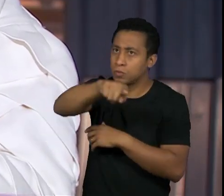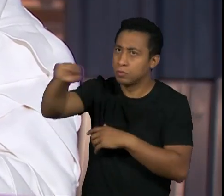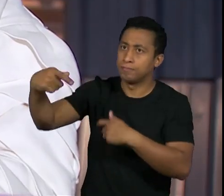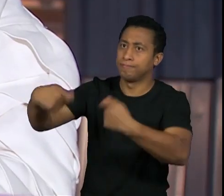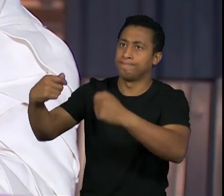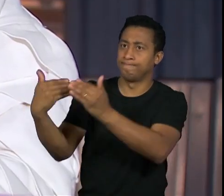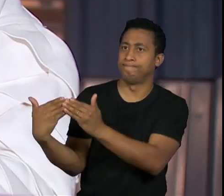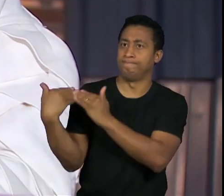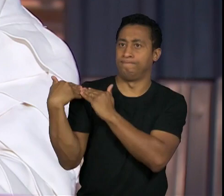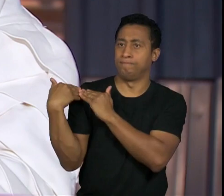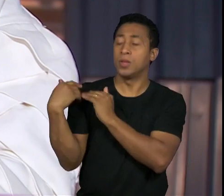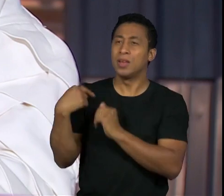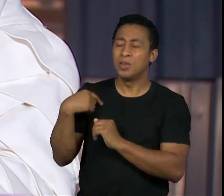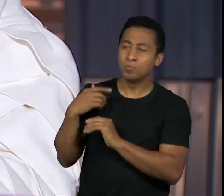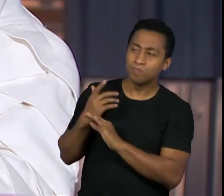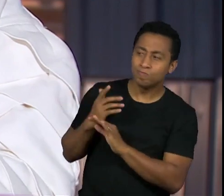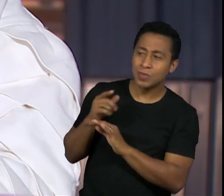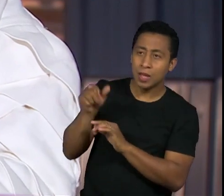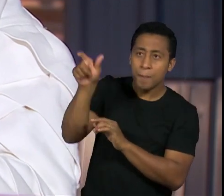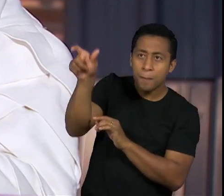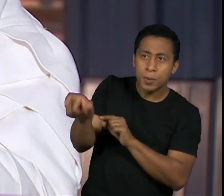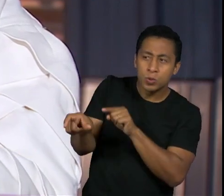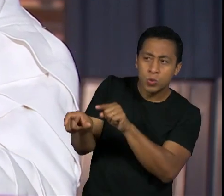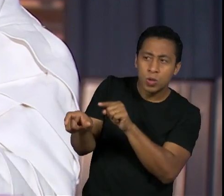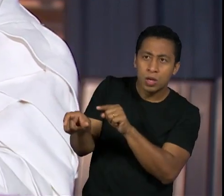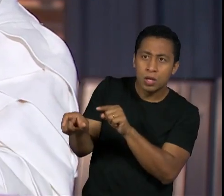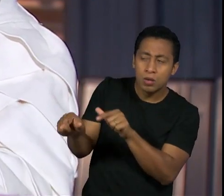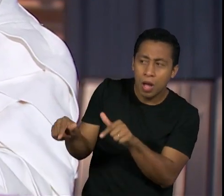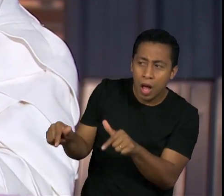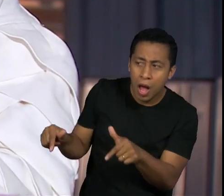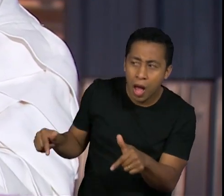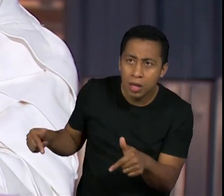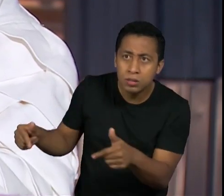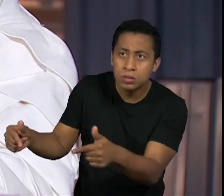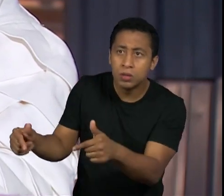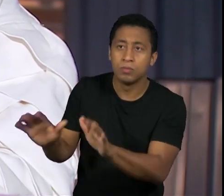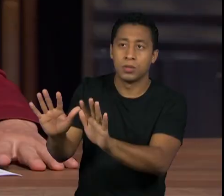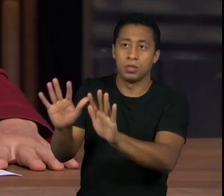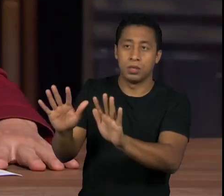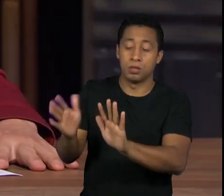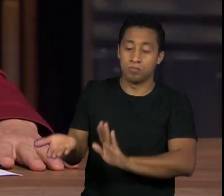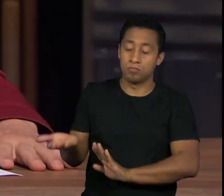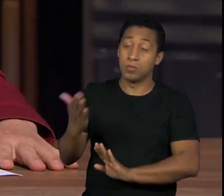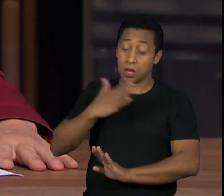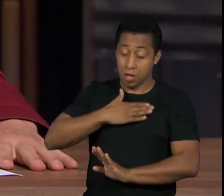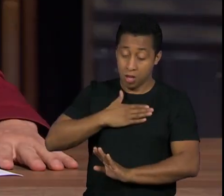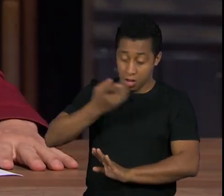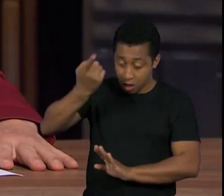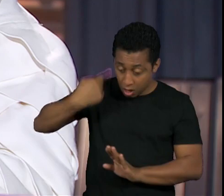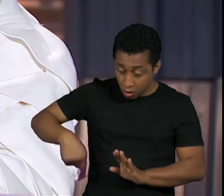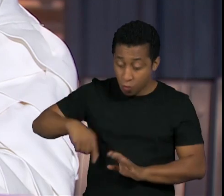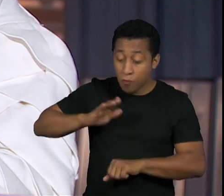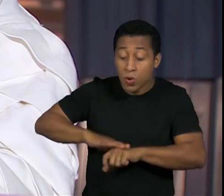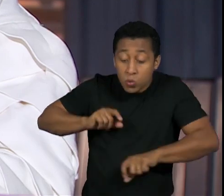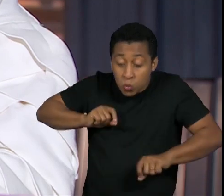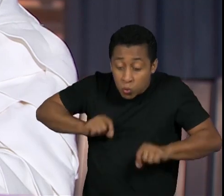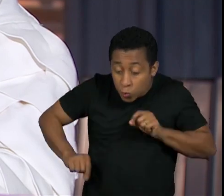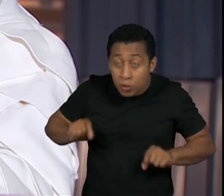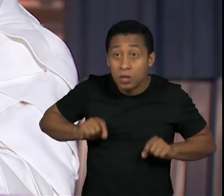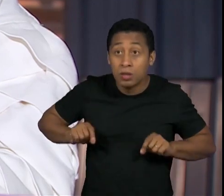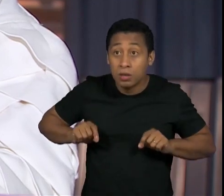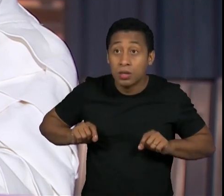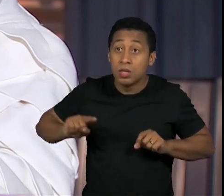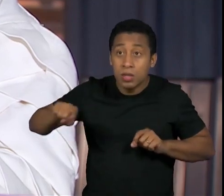pensar naquilo que eu faço com a outra pessoa, eu estou pensando no que eu faço comigo. E isso é